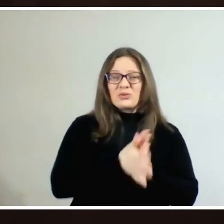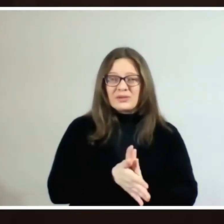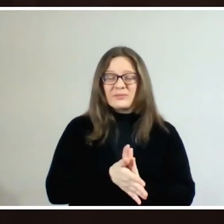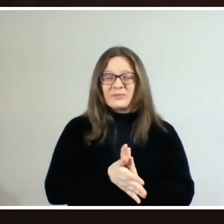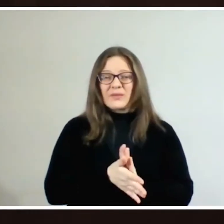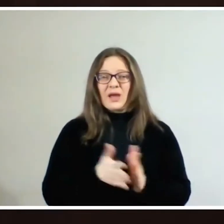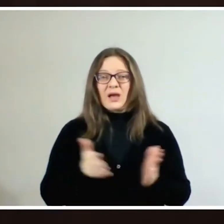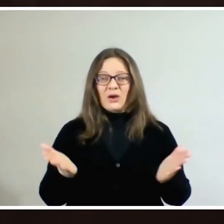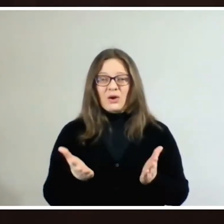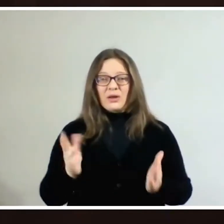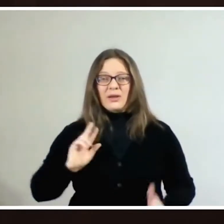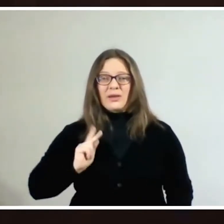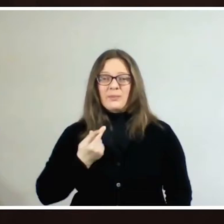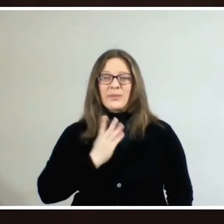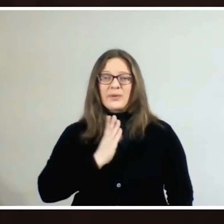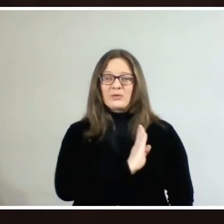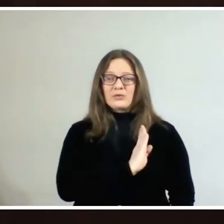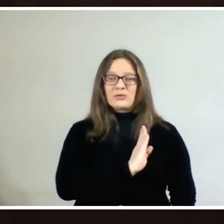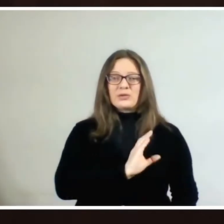14 e 15.